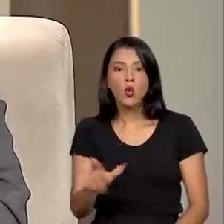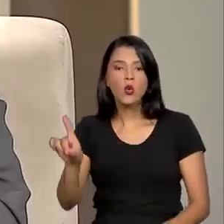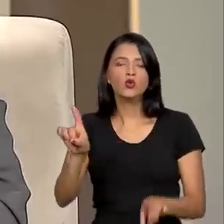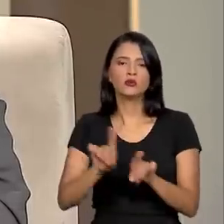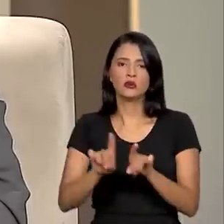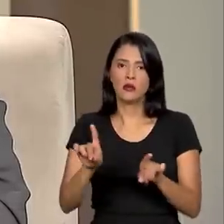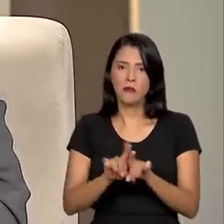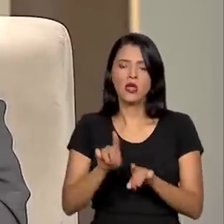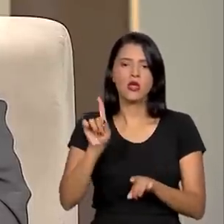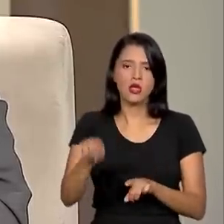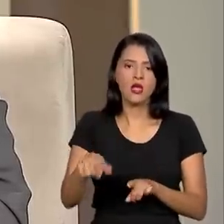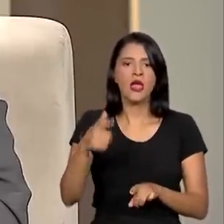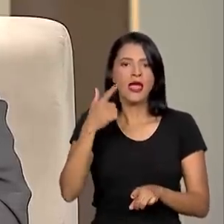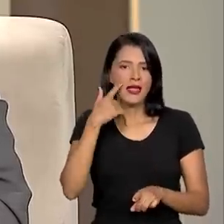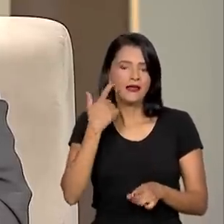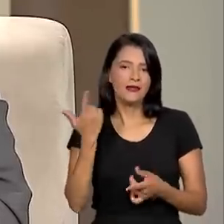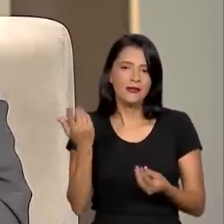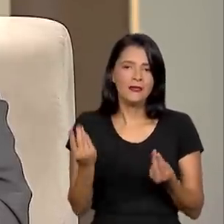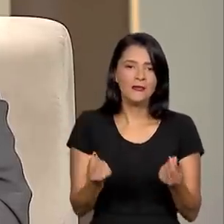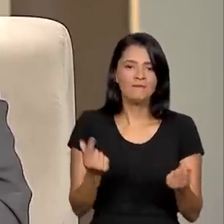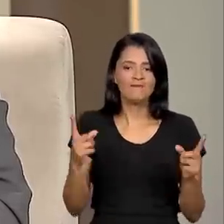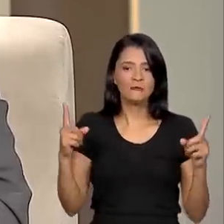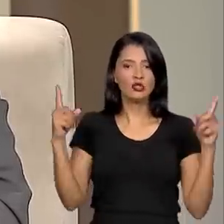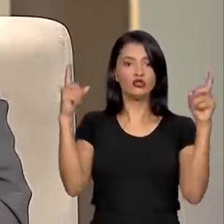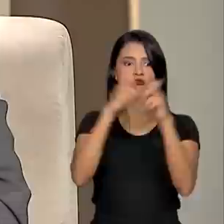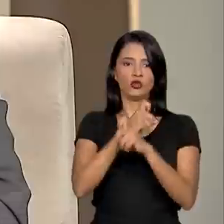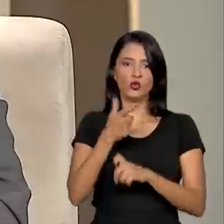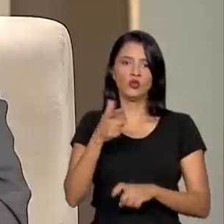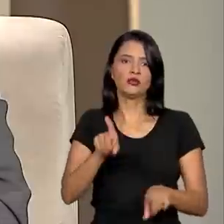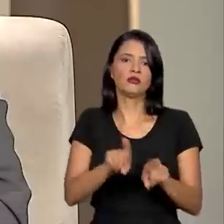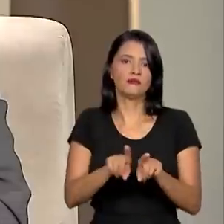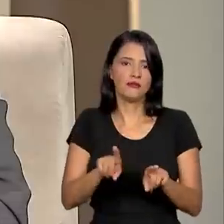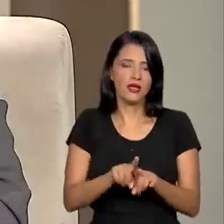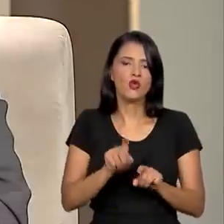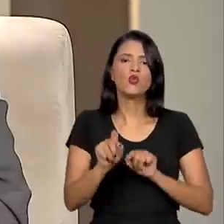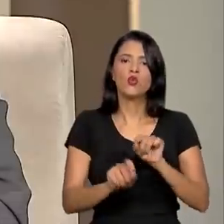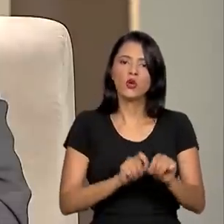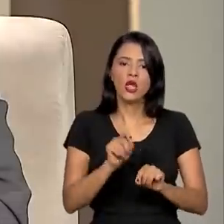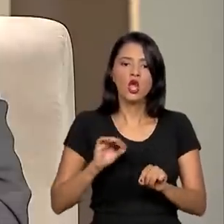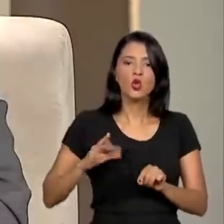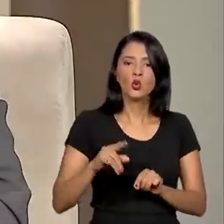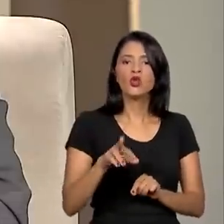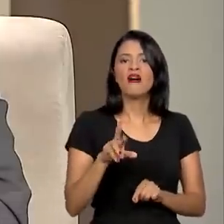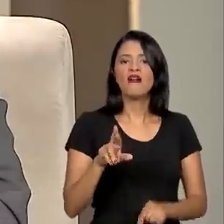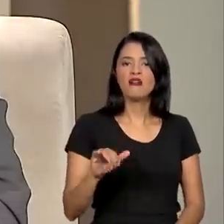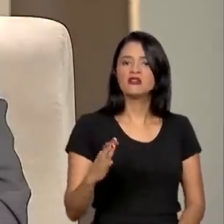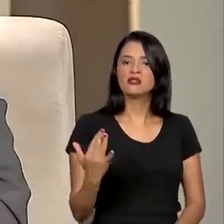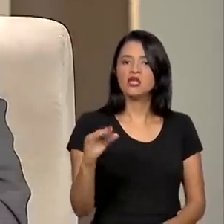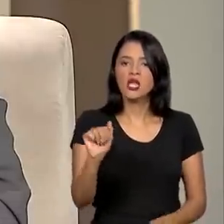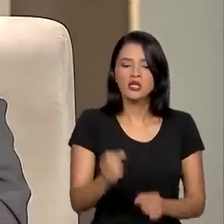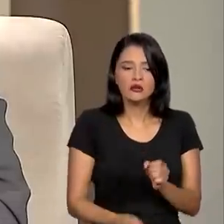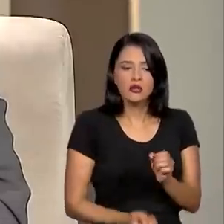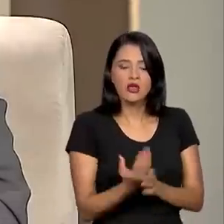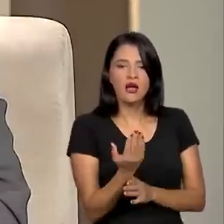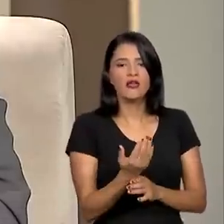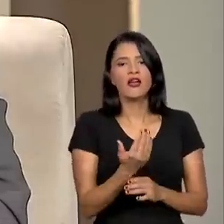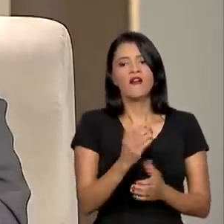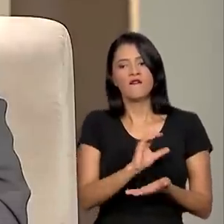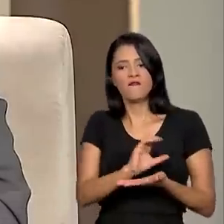outra bola de ferro que dificulta muito, é que toda receita gerada para o museu vai para o Caixa Comum da